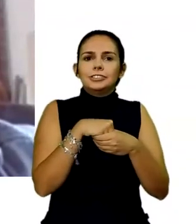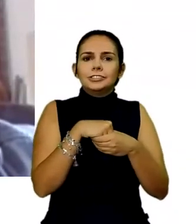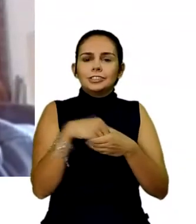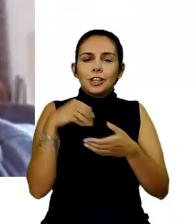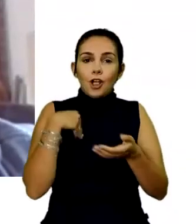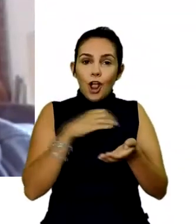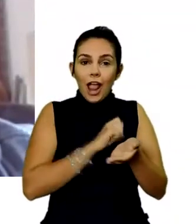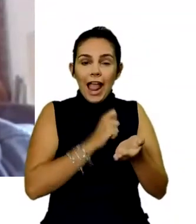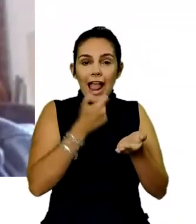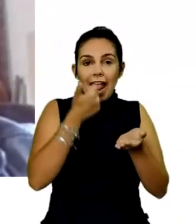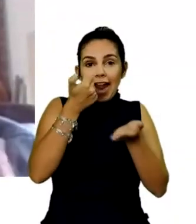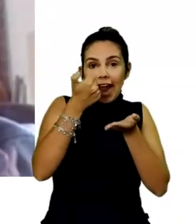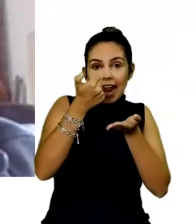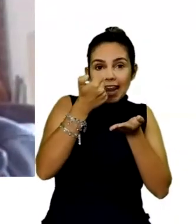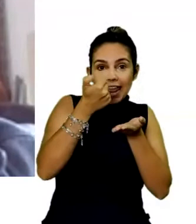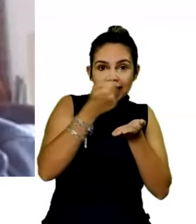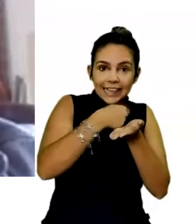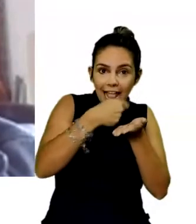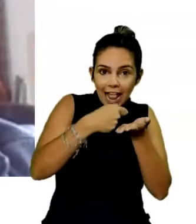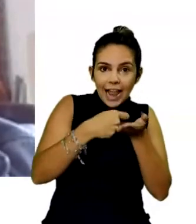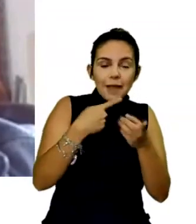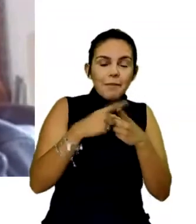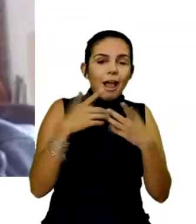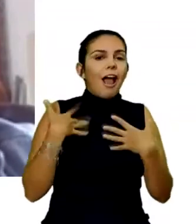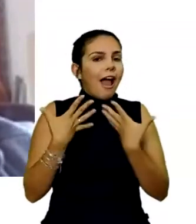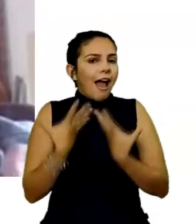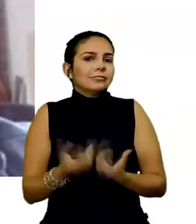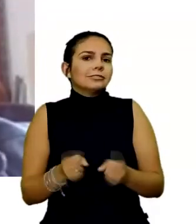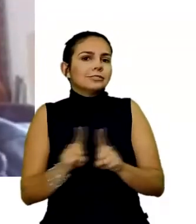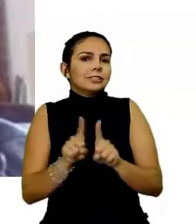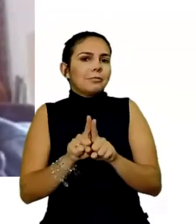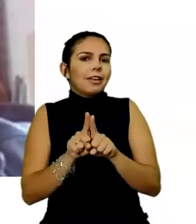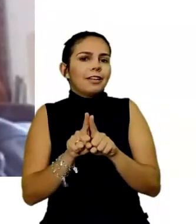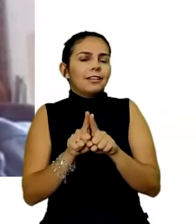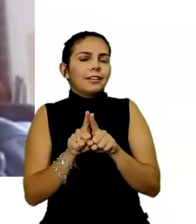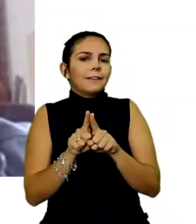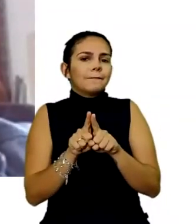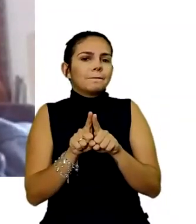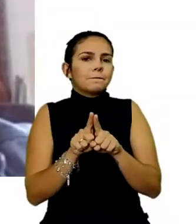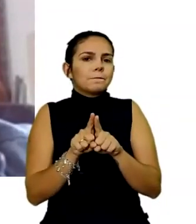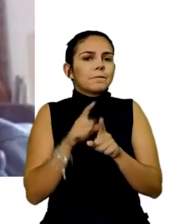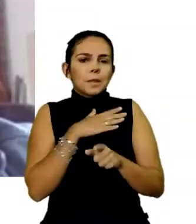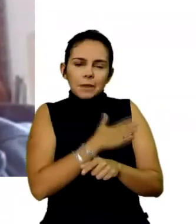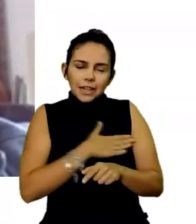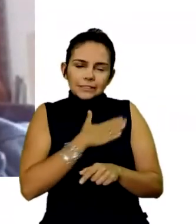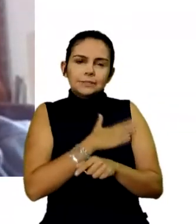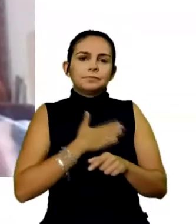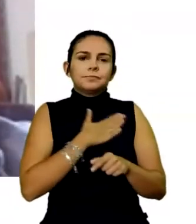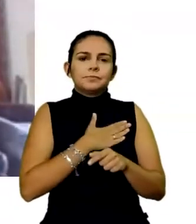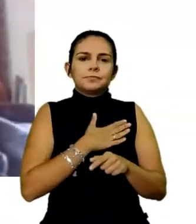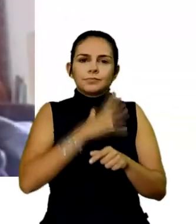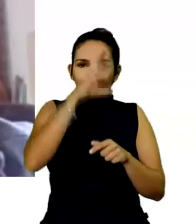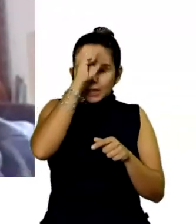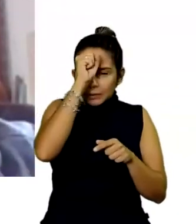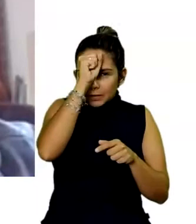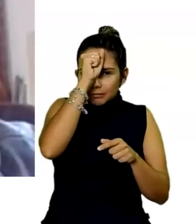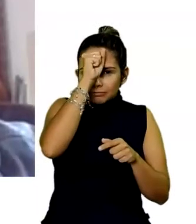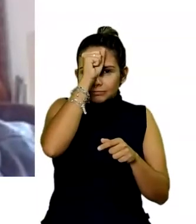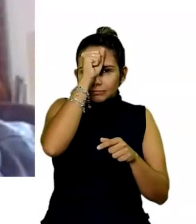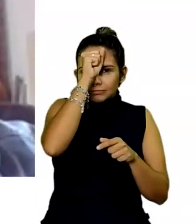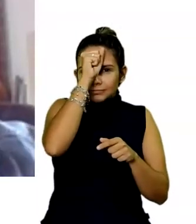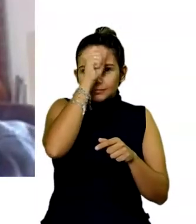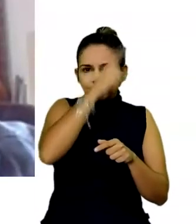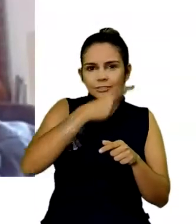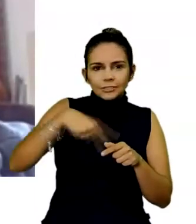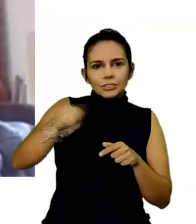caneta, mas também aceito e tenho prazer em aprender a mexer com